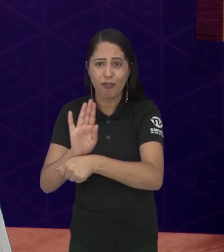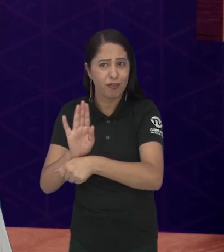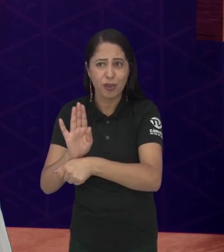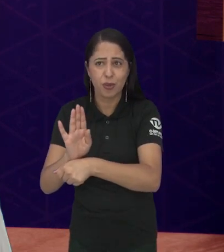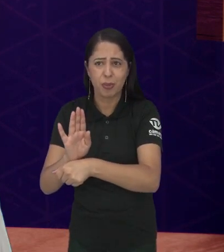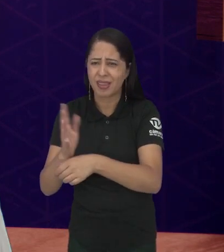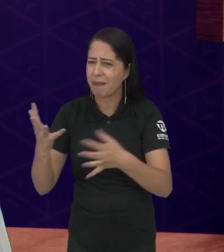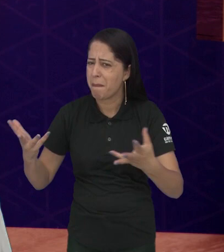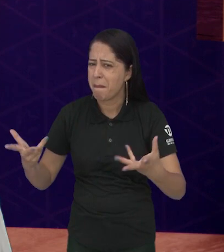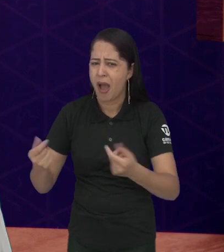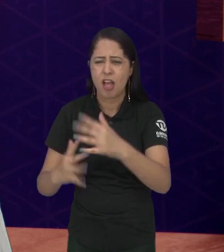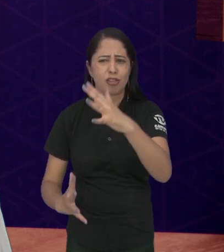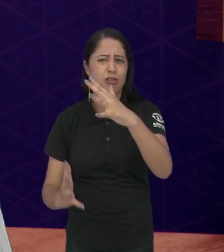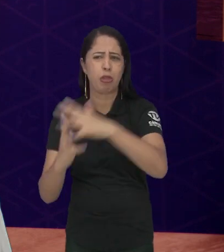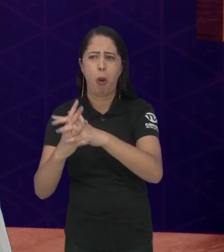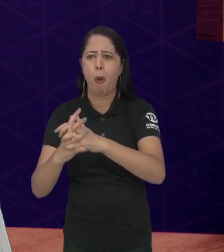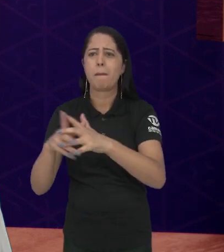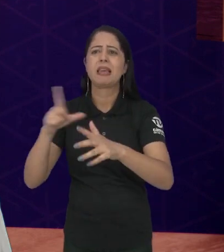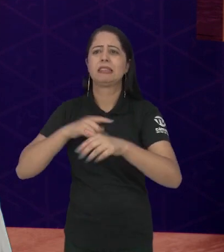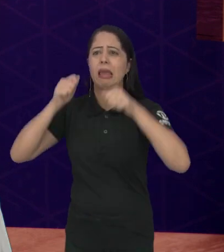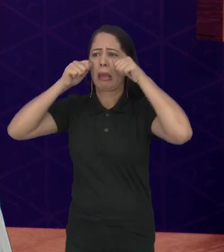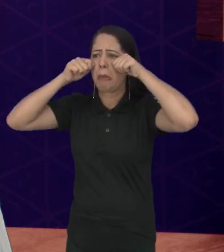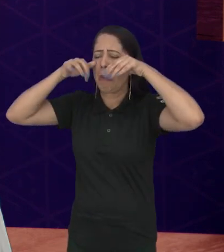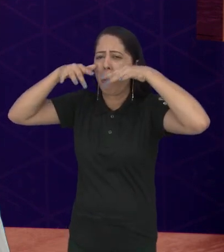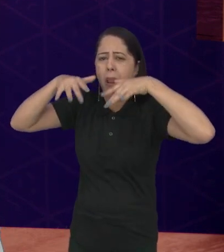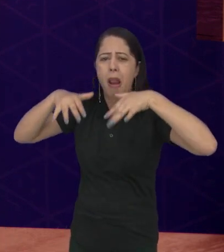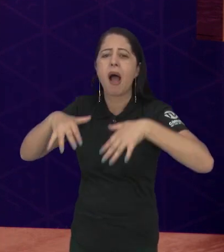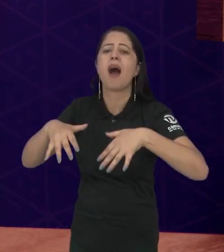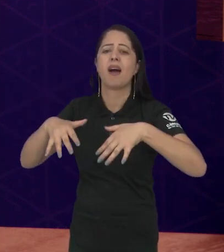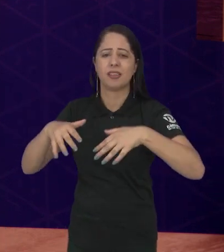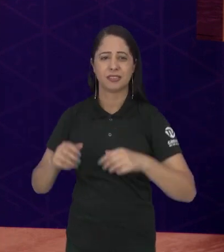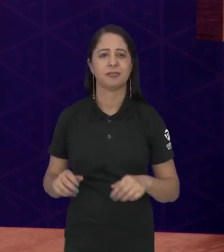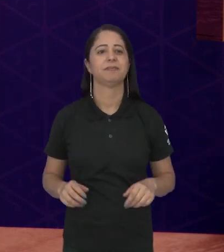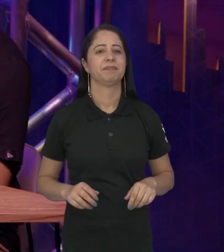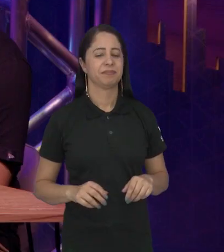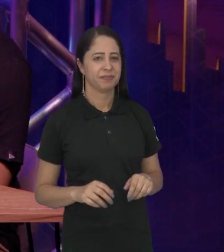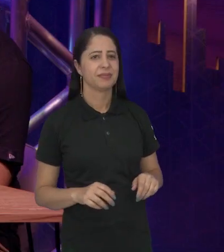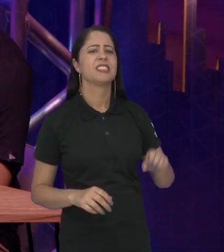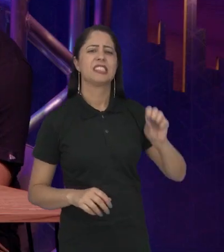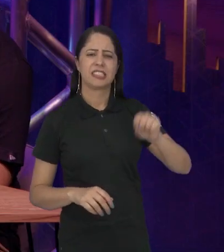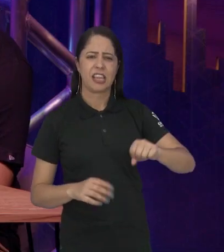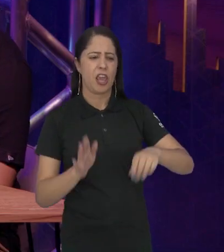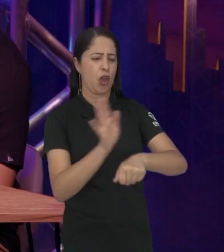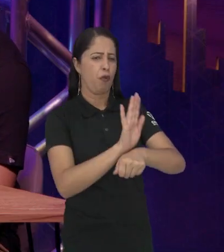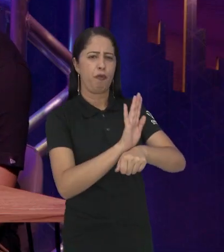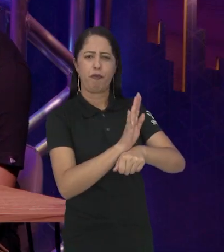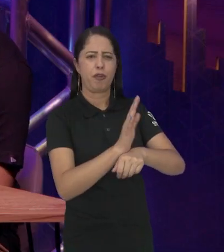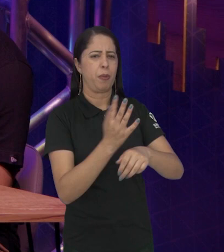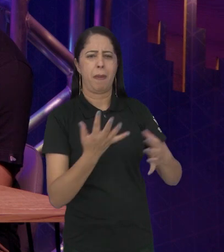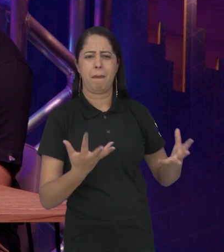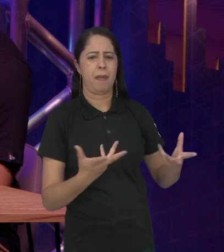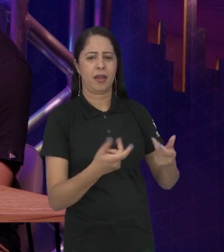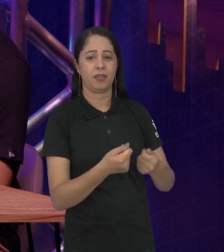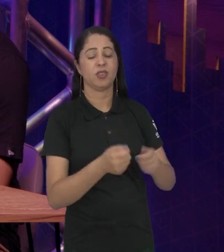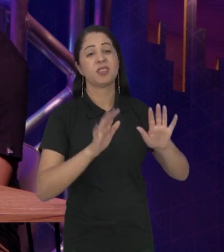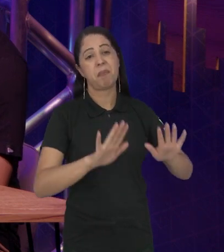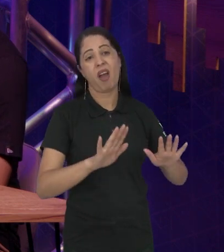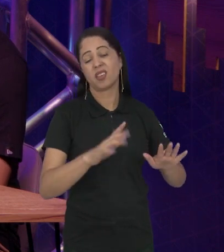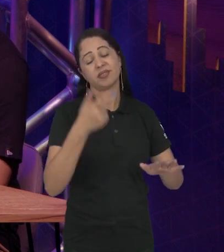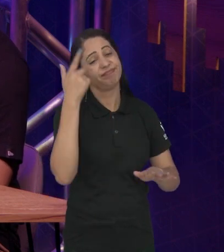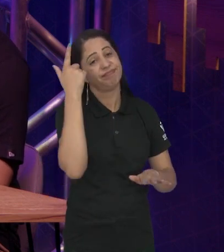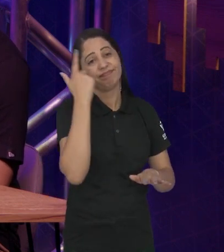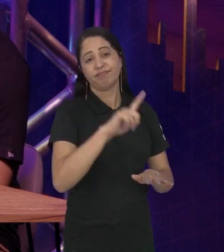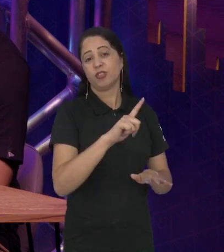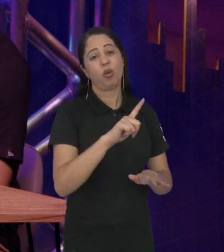um filmaço dramático, vale muito a pena. Sim, muito bom mesmo. A gente, né, não foi dessa vez que a gente